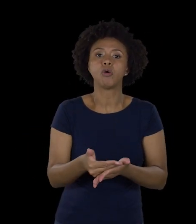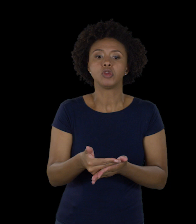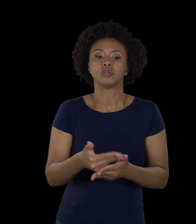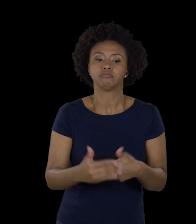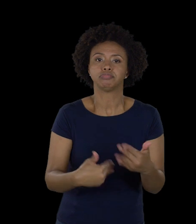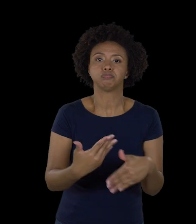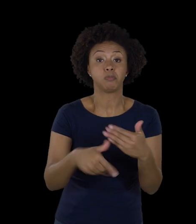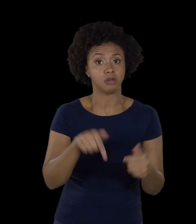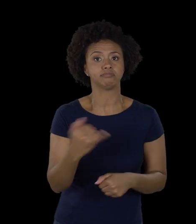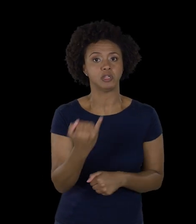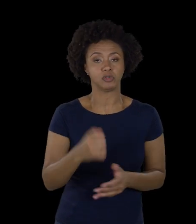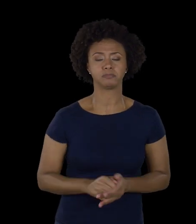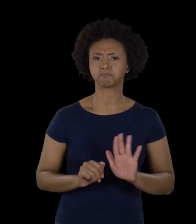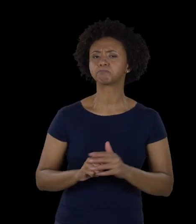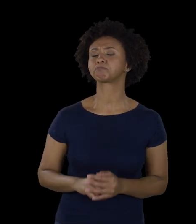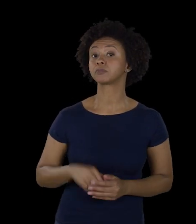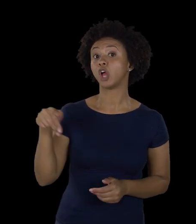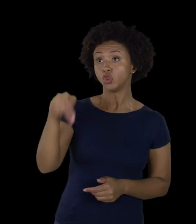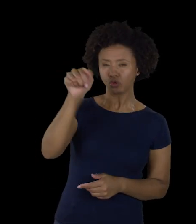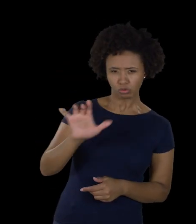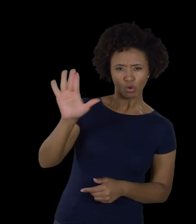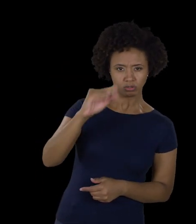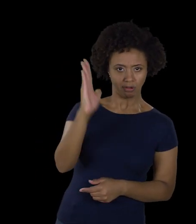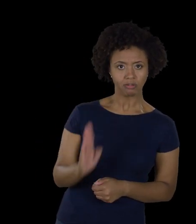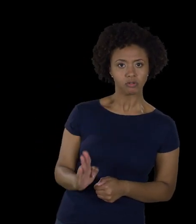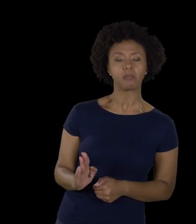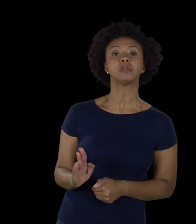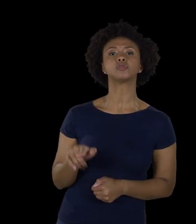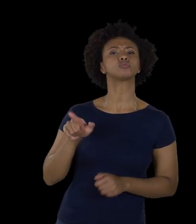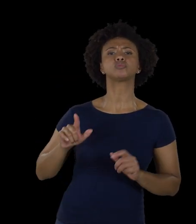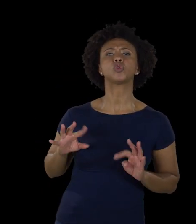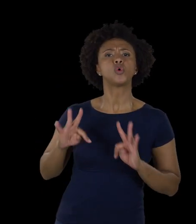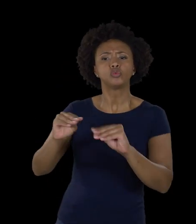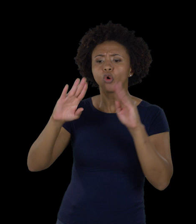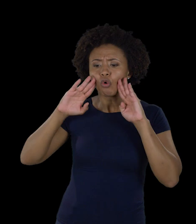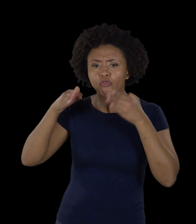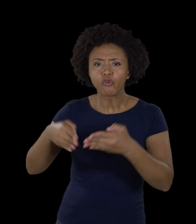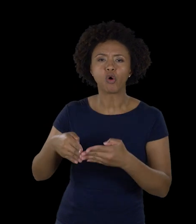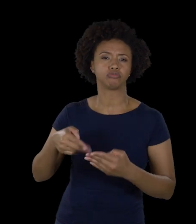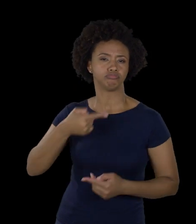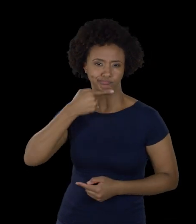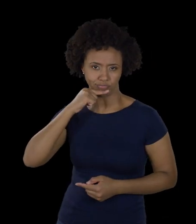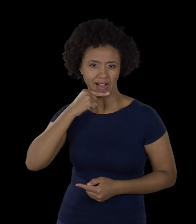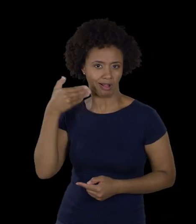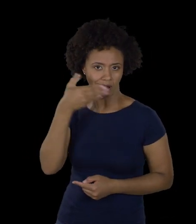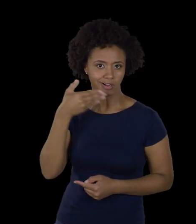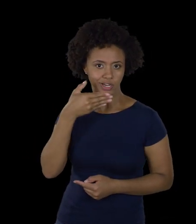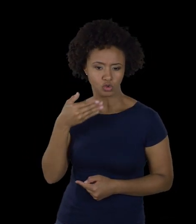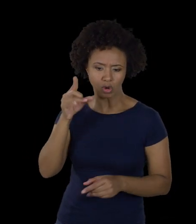muito importante. O Nordeste, que até então se baseava toda a sua produção na cultura da